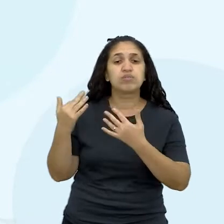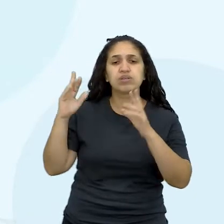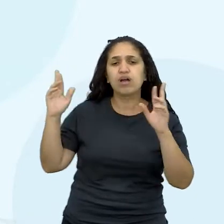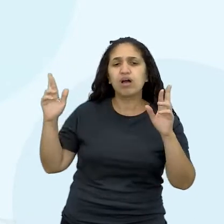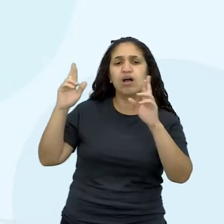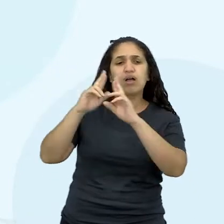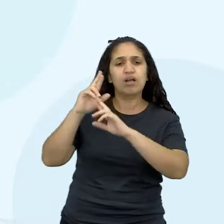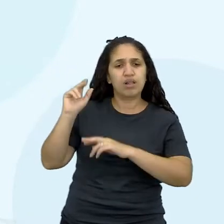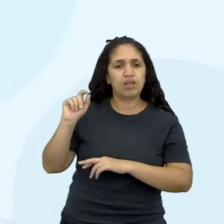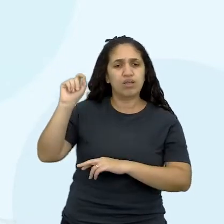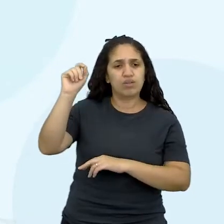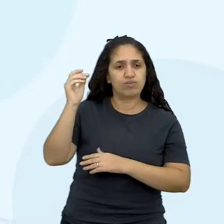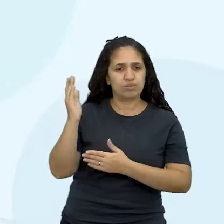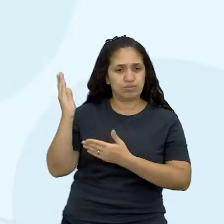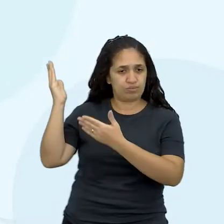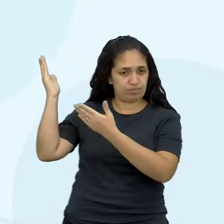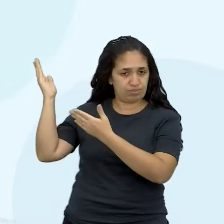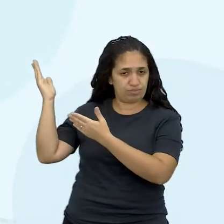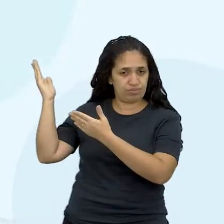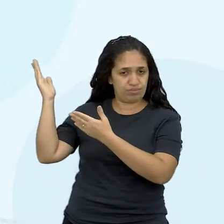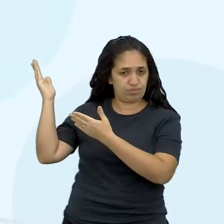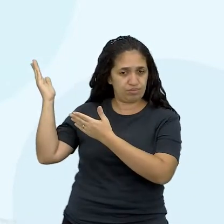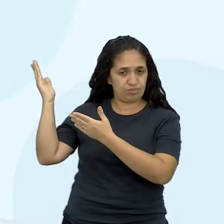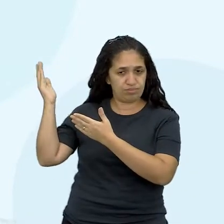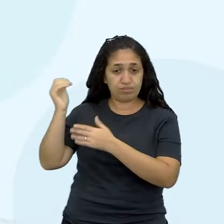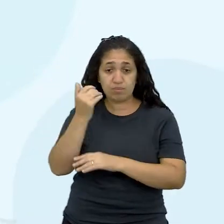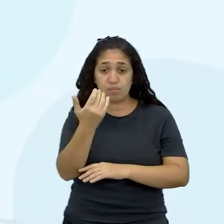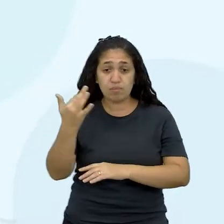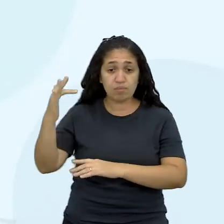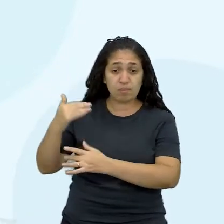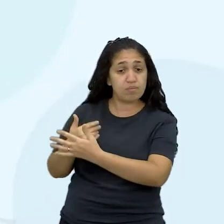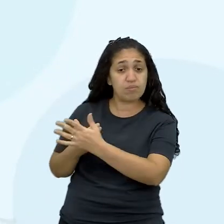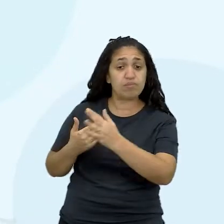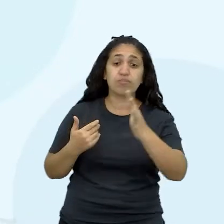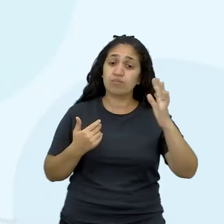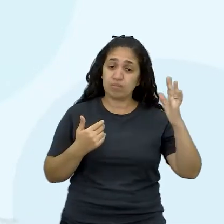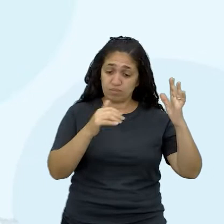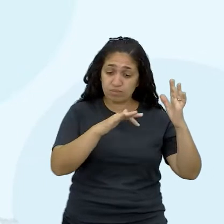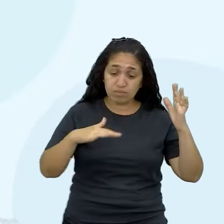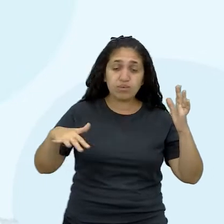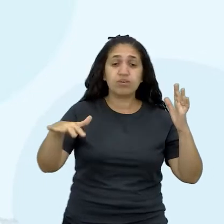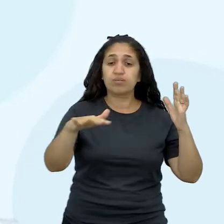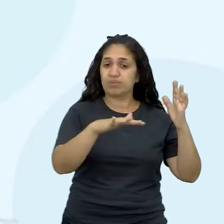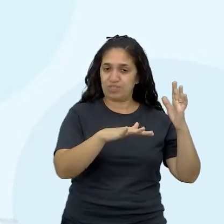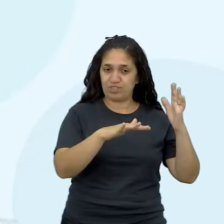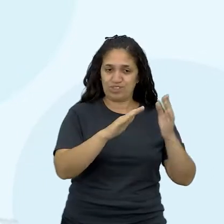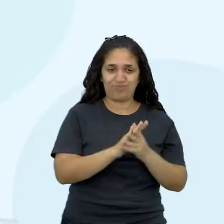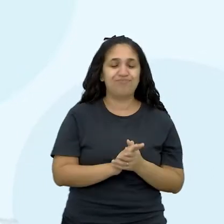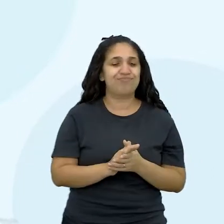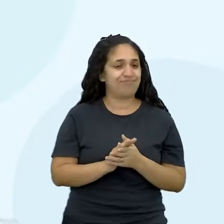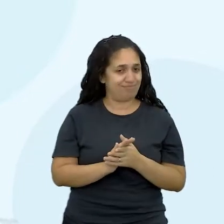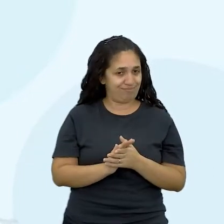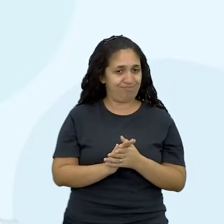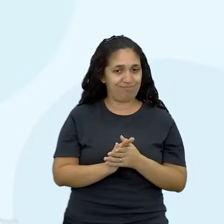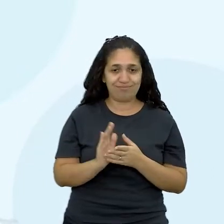a questão aqui, olha, do meio ambiente. Então, nesse caso, apresentar